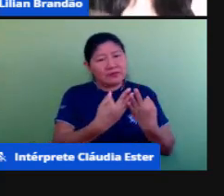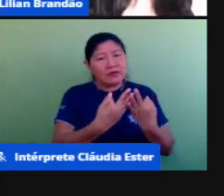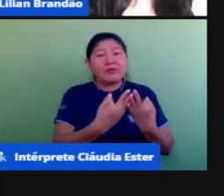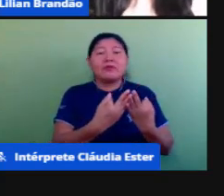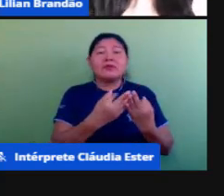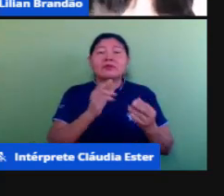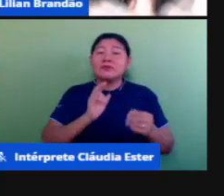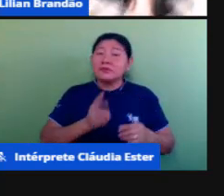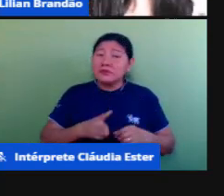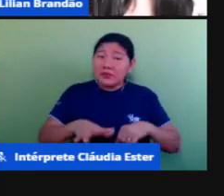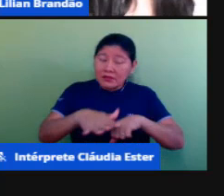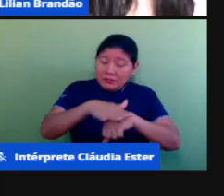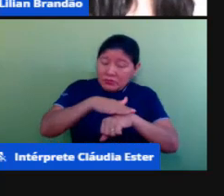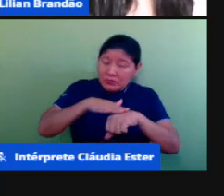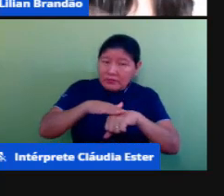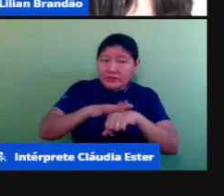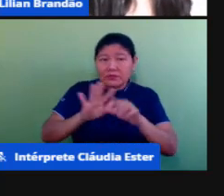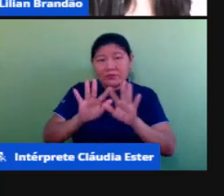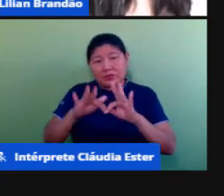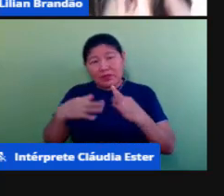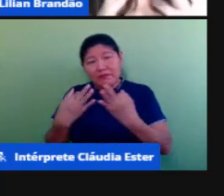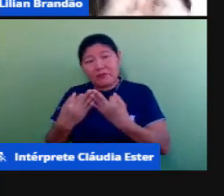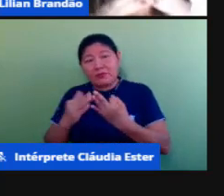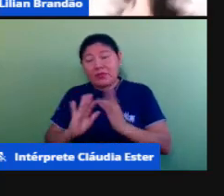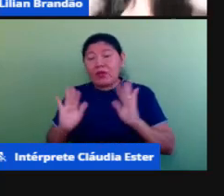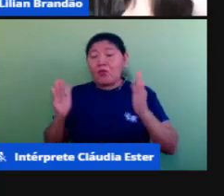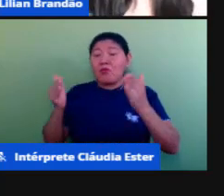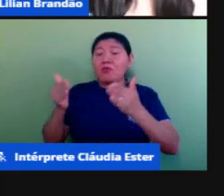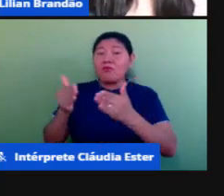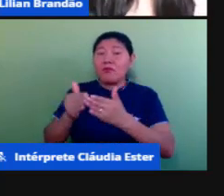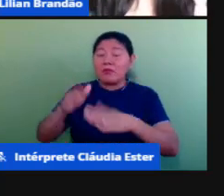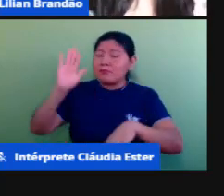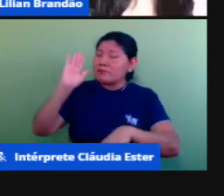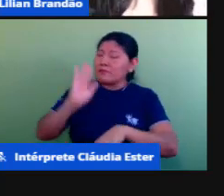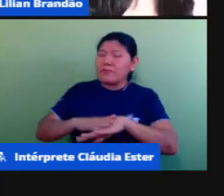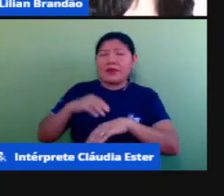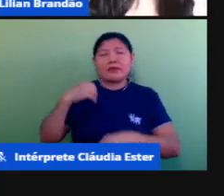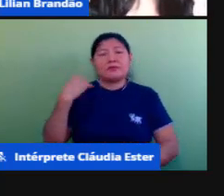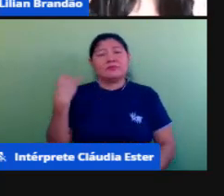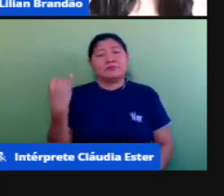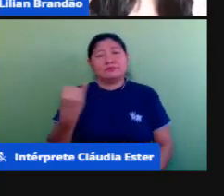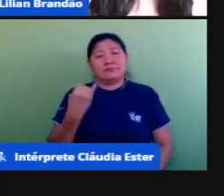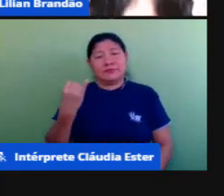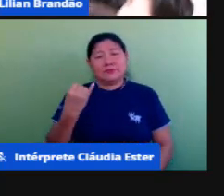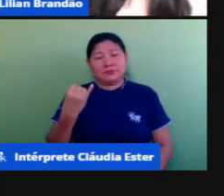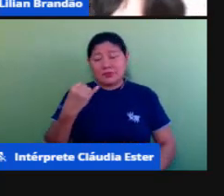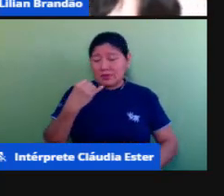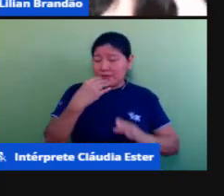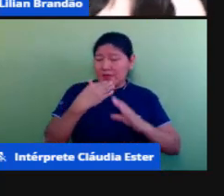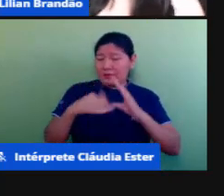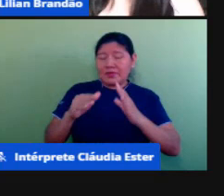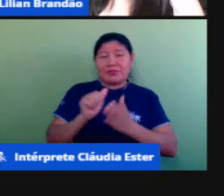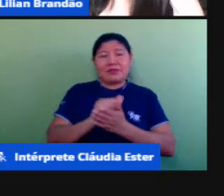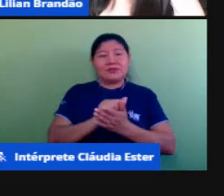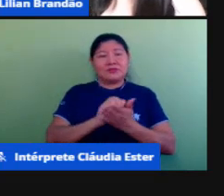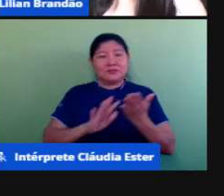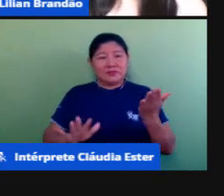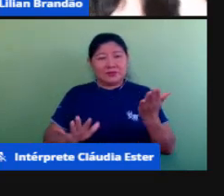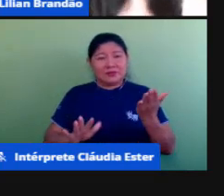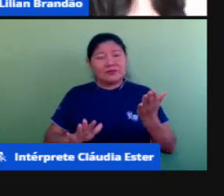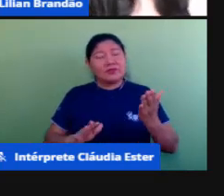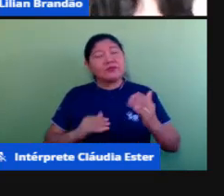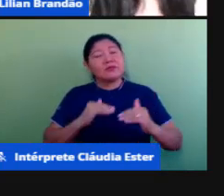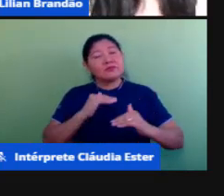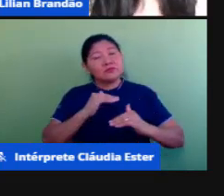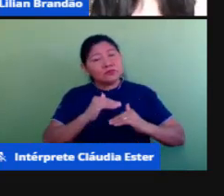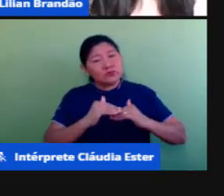prioridades. Então, a nossa prioridade agora é o quê? É efetivar esse trabalho para que tanto o processo de